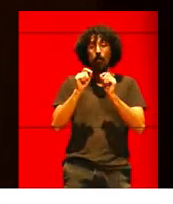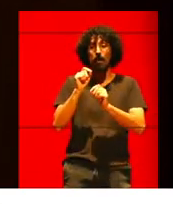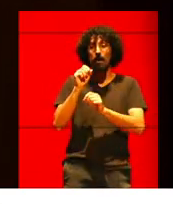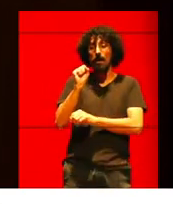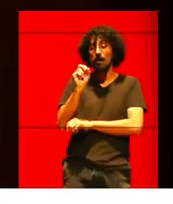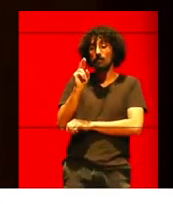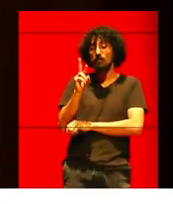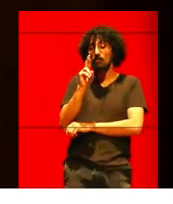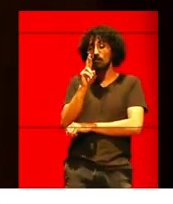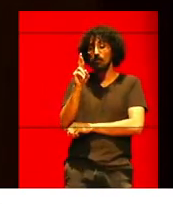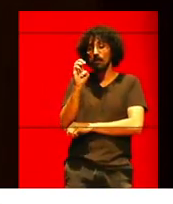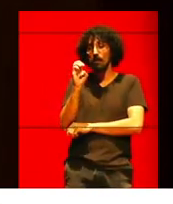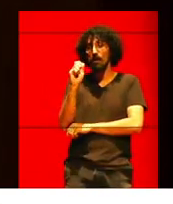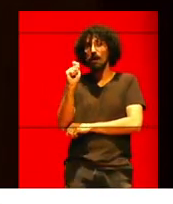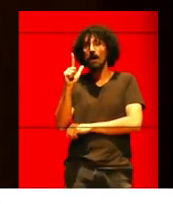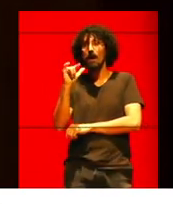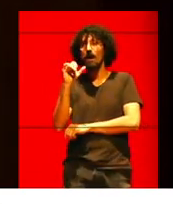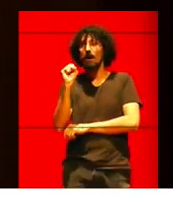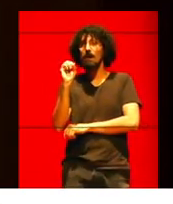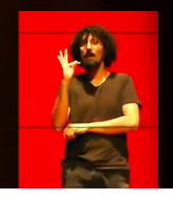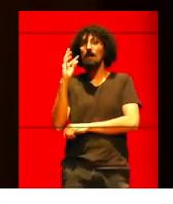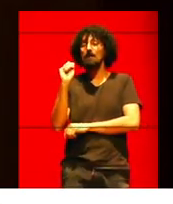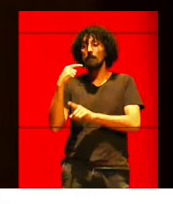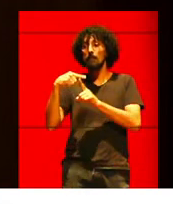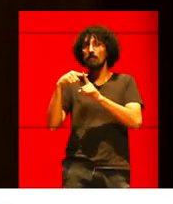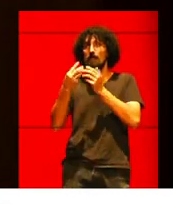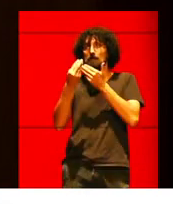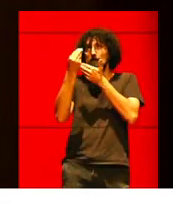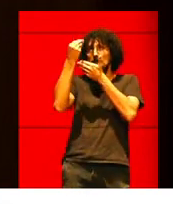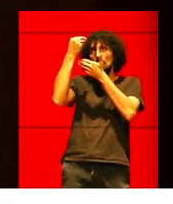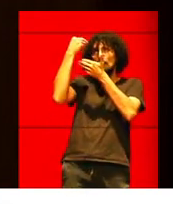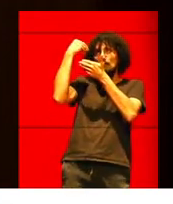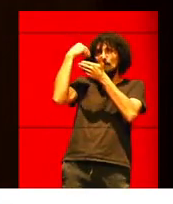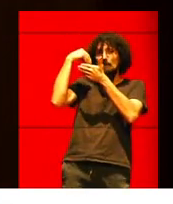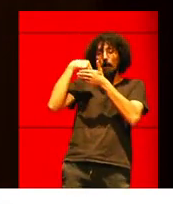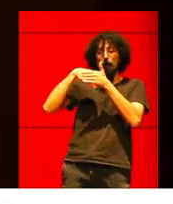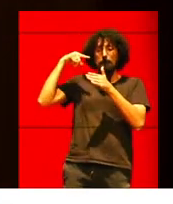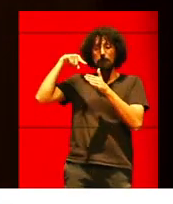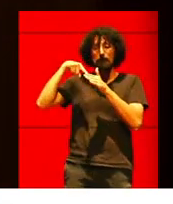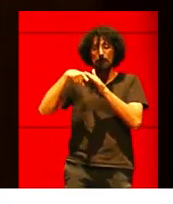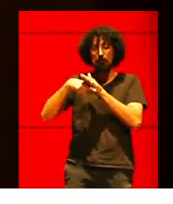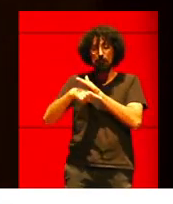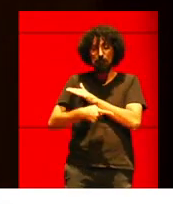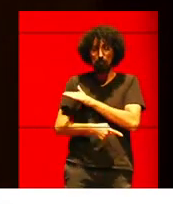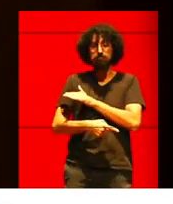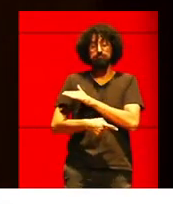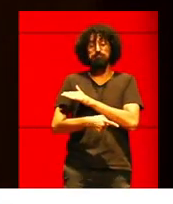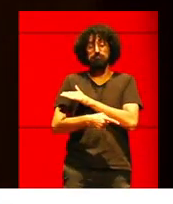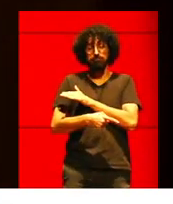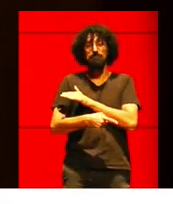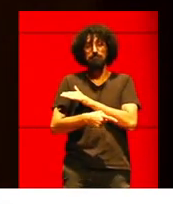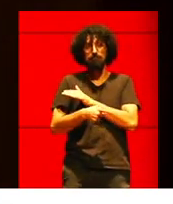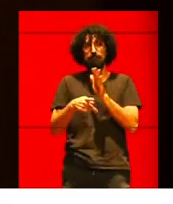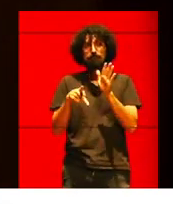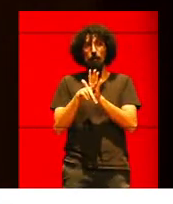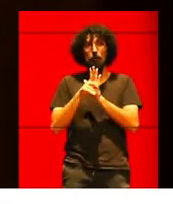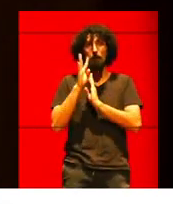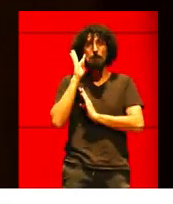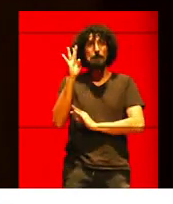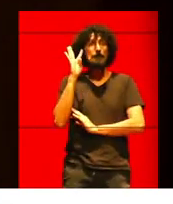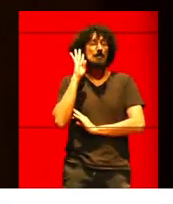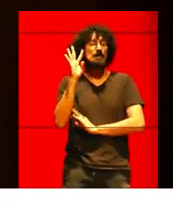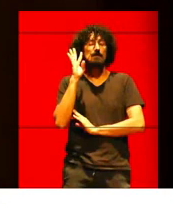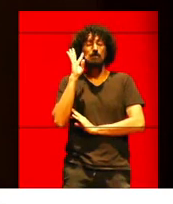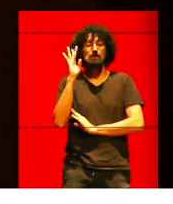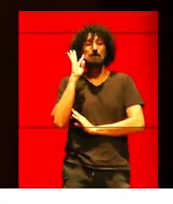surrealista. Ele vai estar dentro daquilo que é real. Ele é mais, é muito mais do que a própria imaginação, do que a